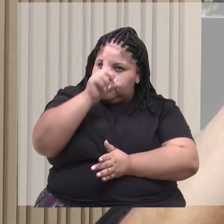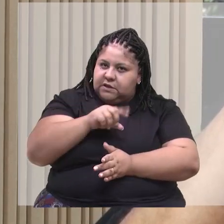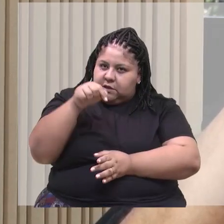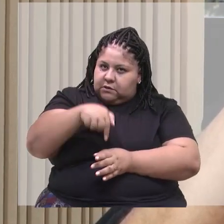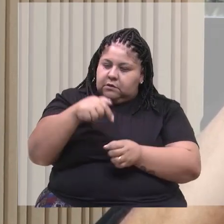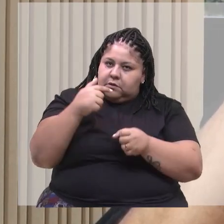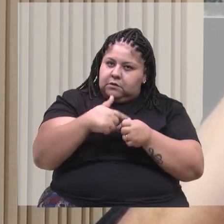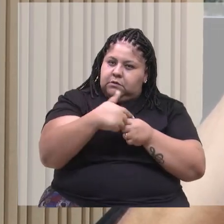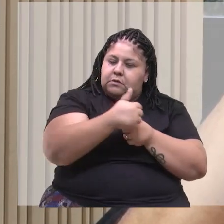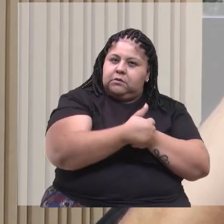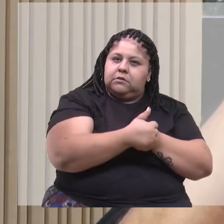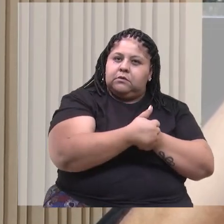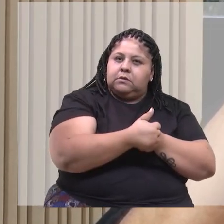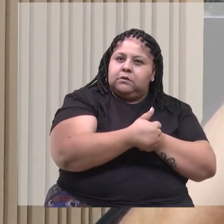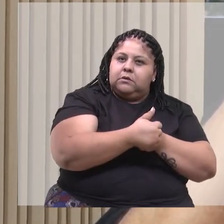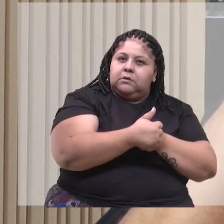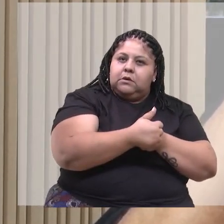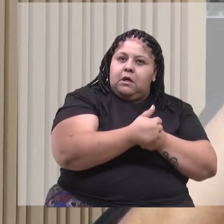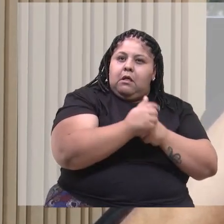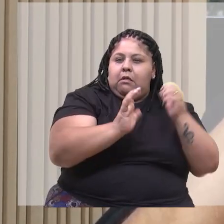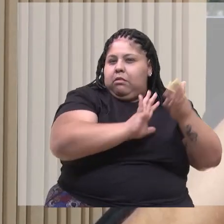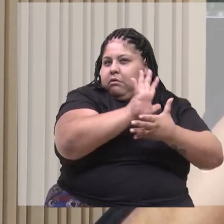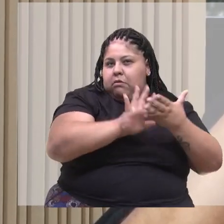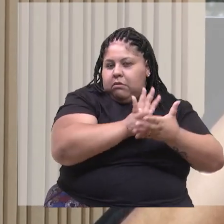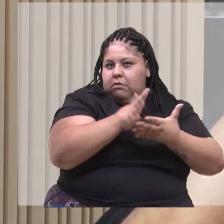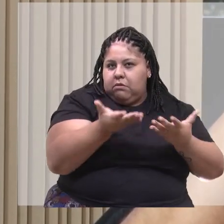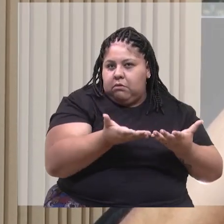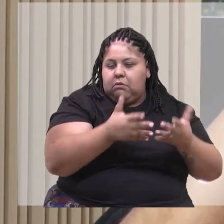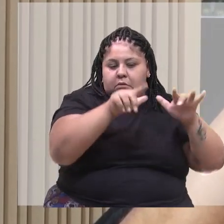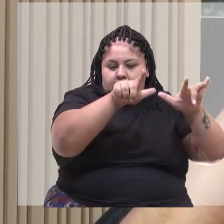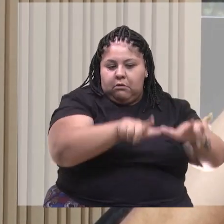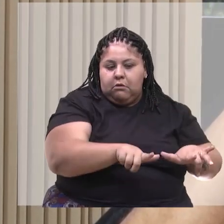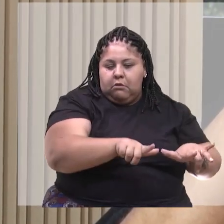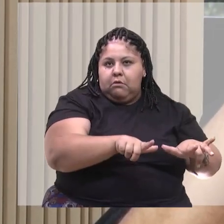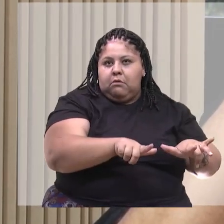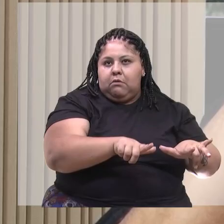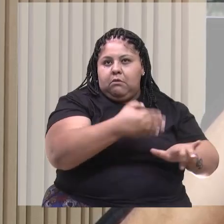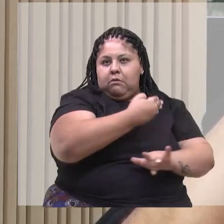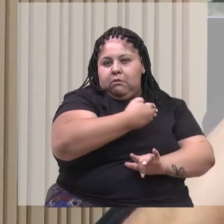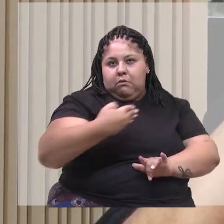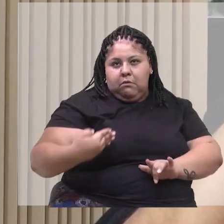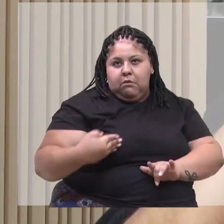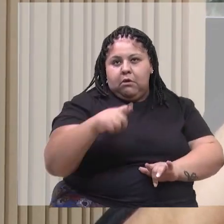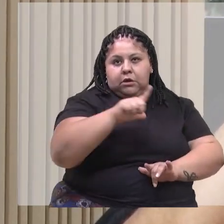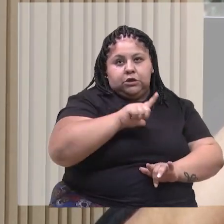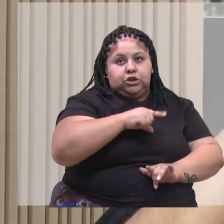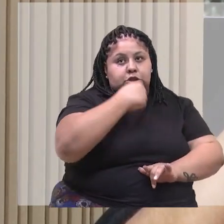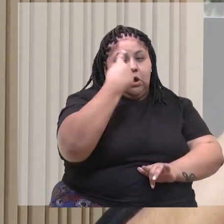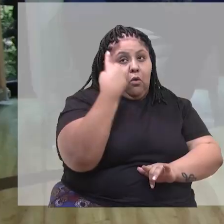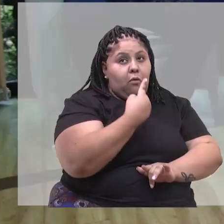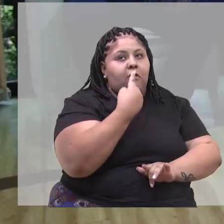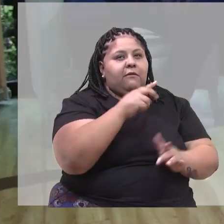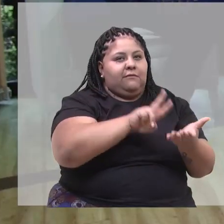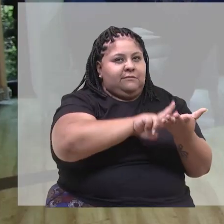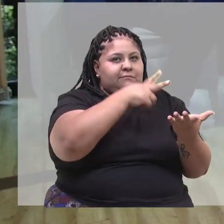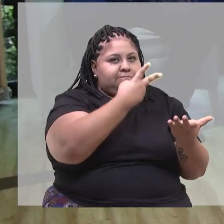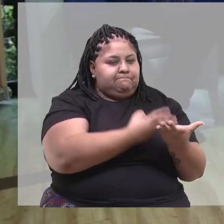em Caxias, de Libras. Nos setores público se tinha um